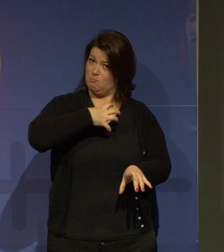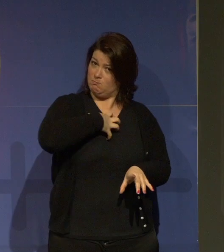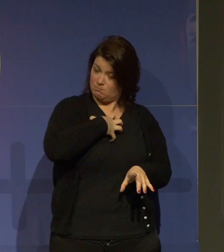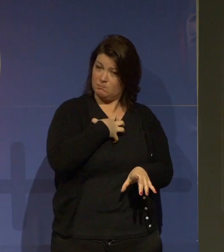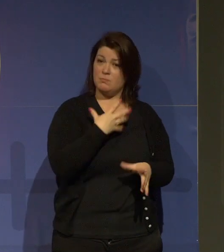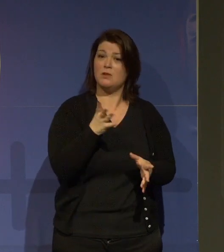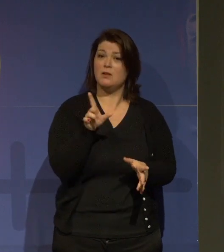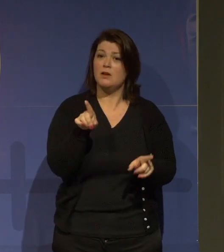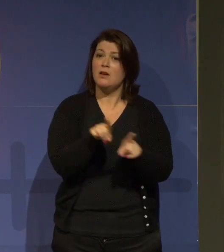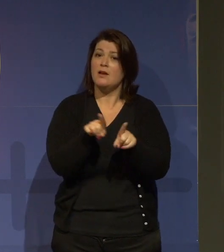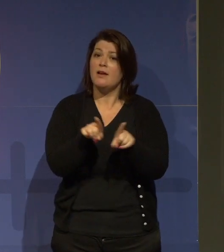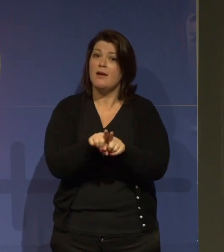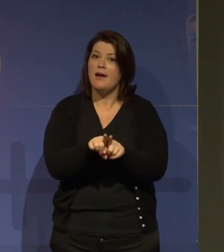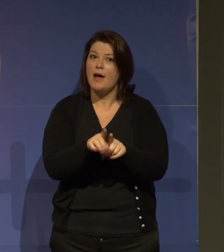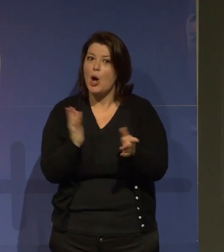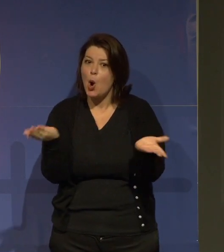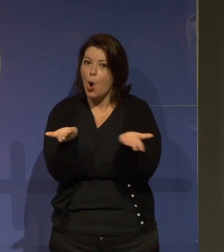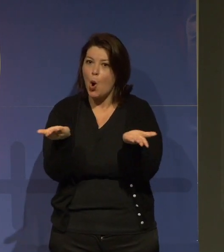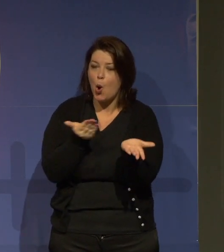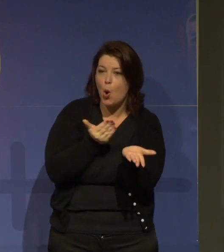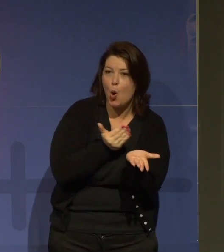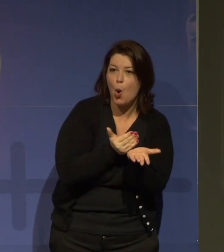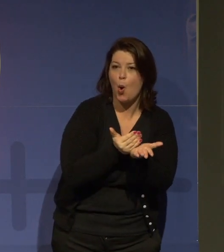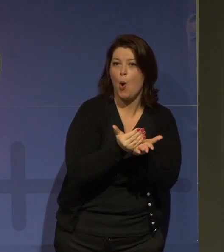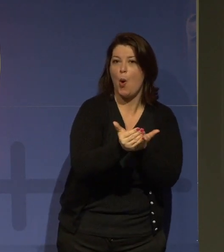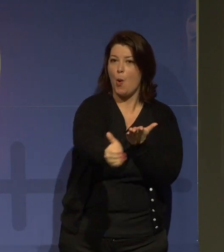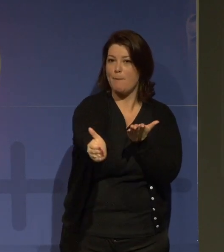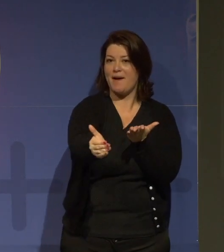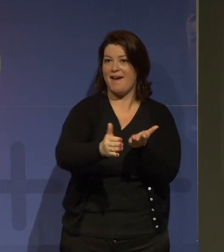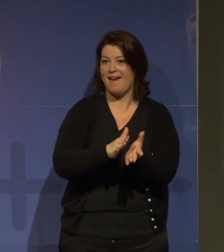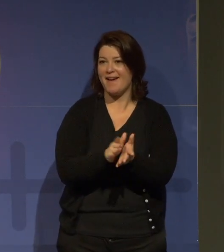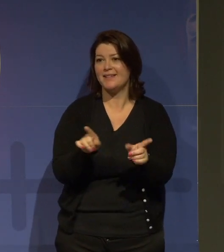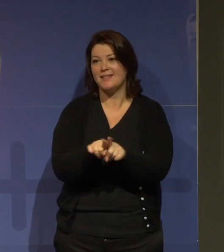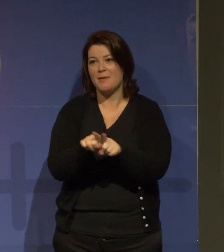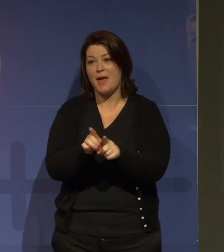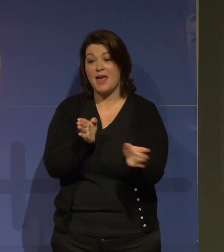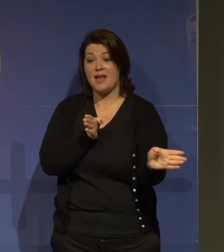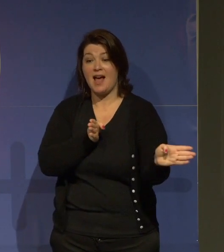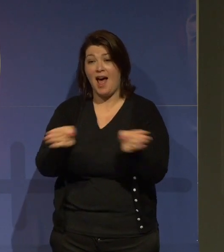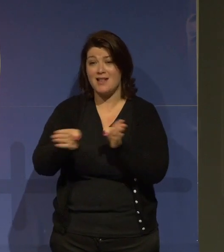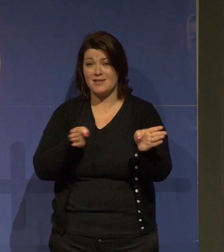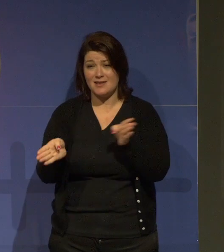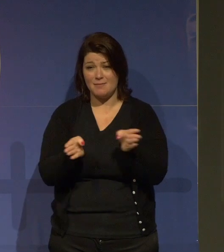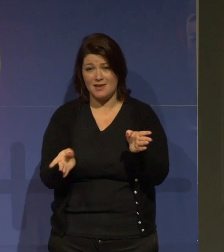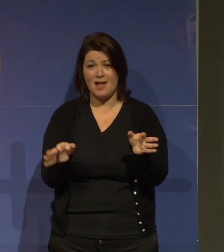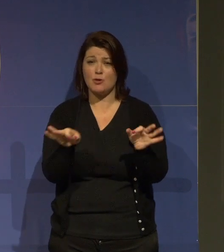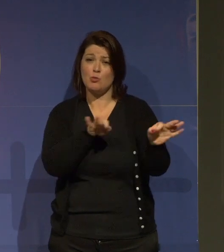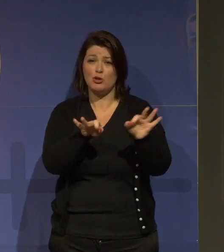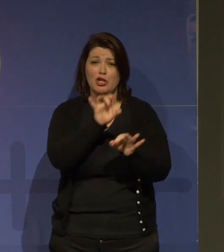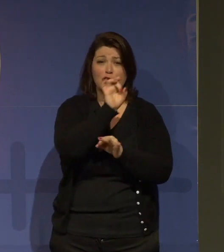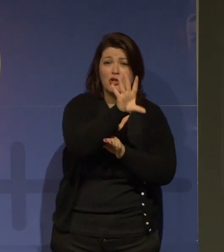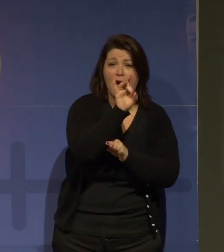sensibilizem e adotem os processos de acessibilidade dentro dos projetos digitais de vocês.